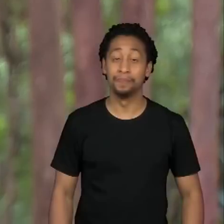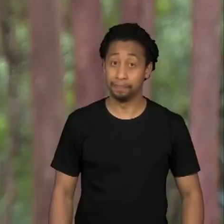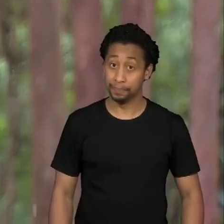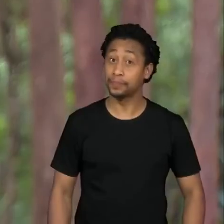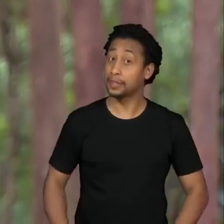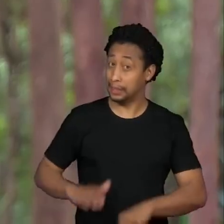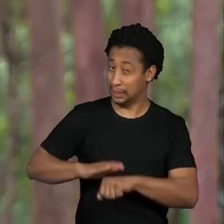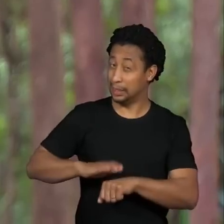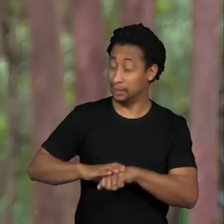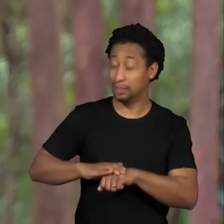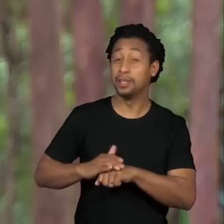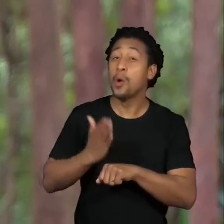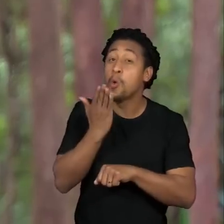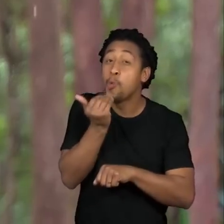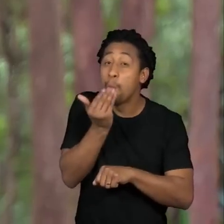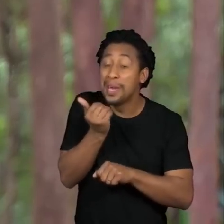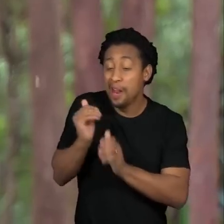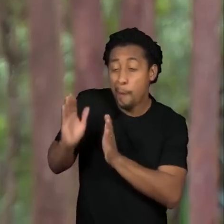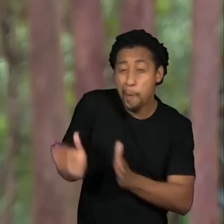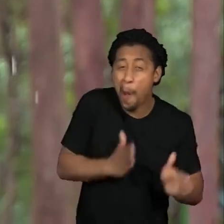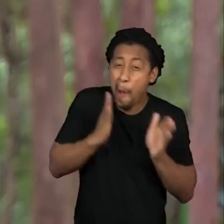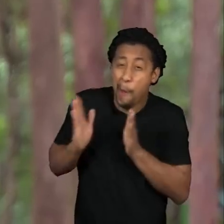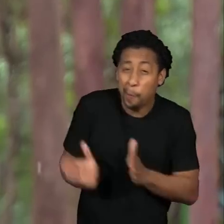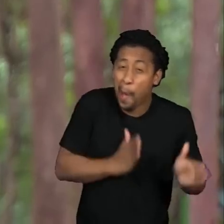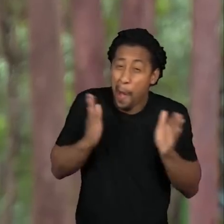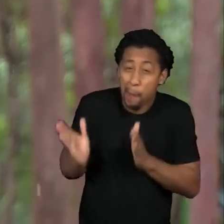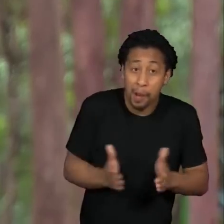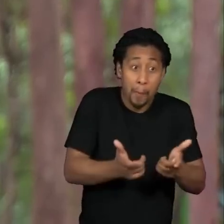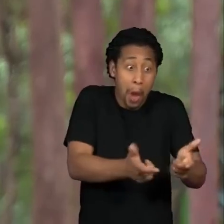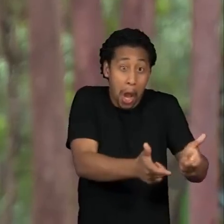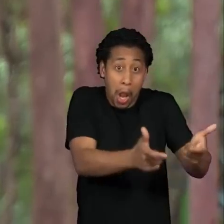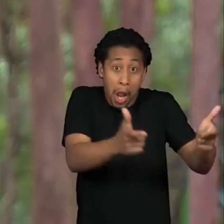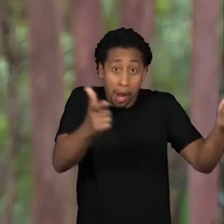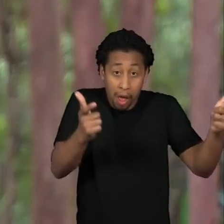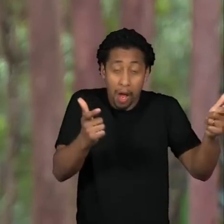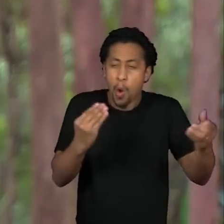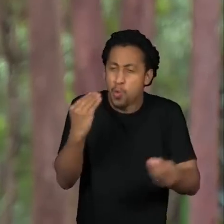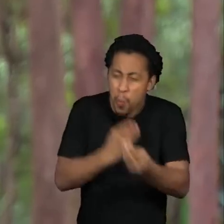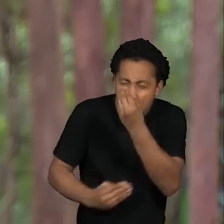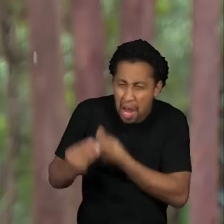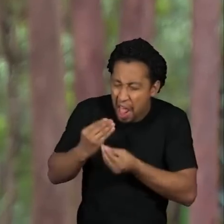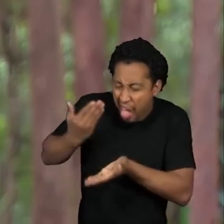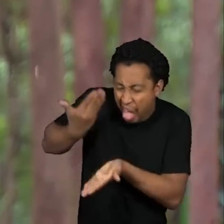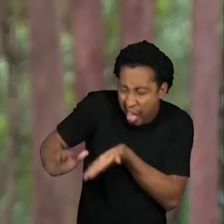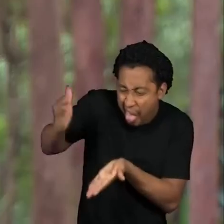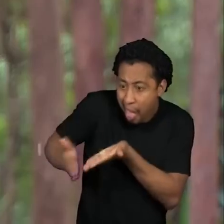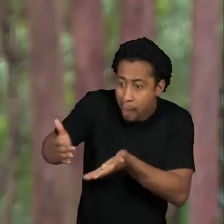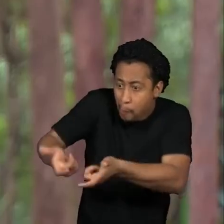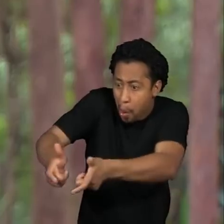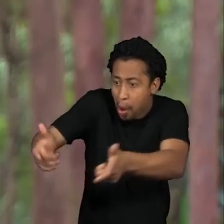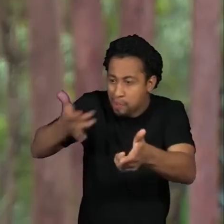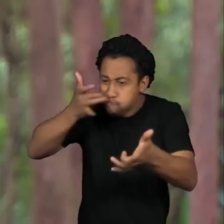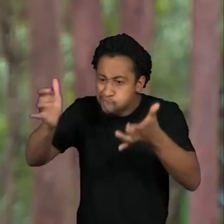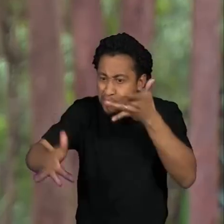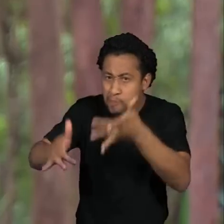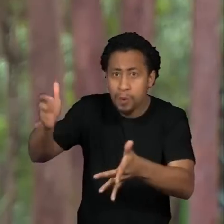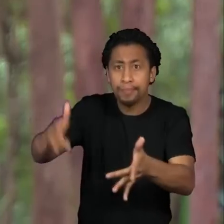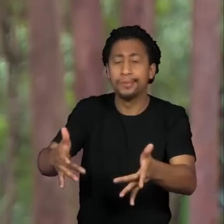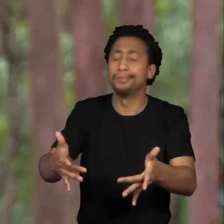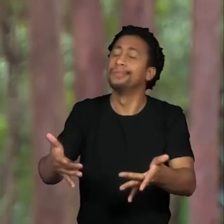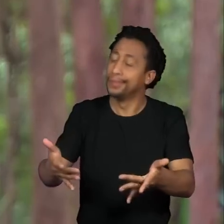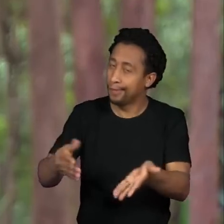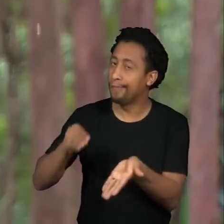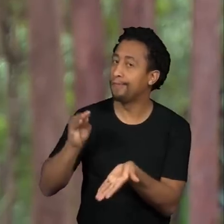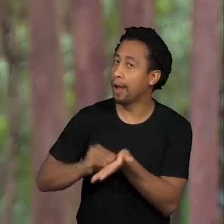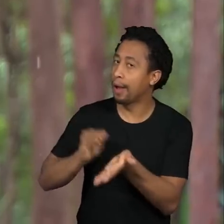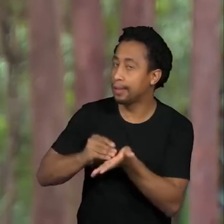Produção em excesso, consumo exagerado. Uma equação que sempre acaba com alimentos jogados no lixo por falta